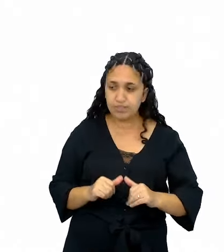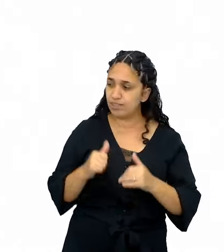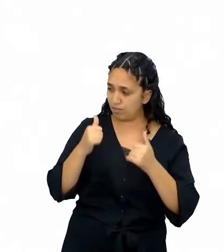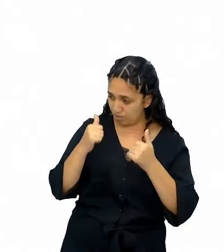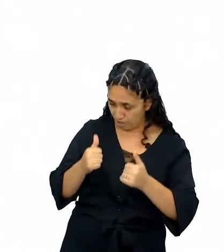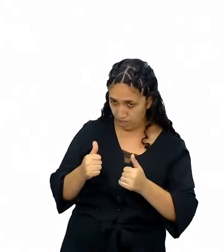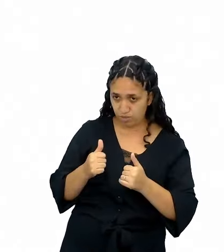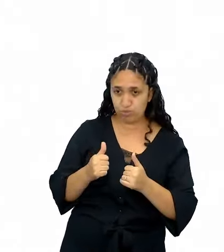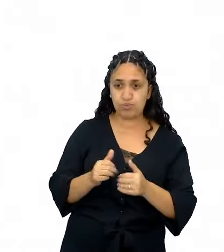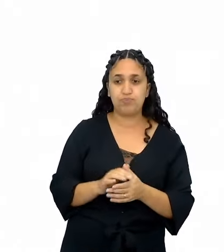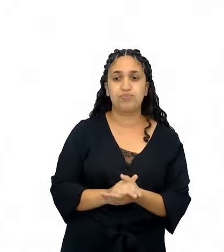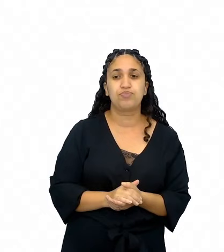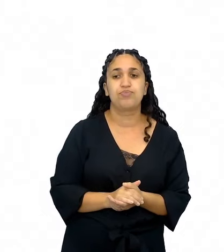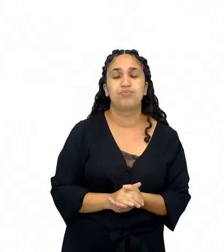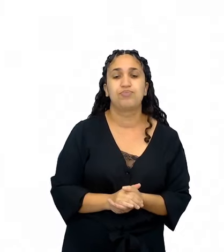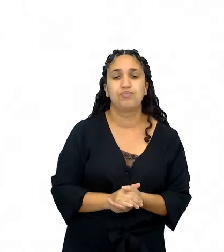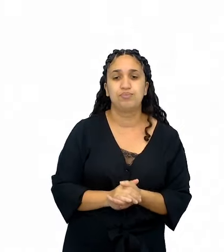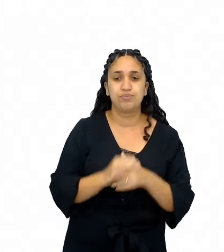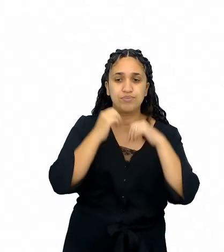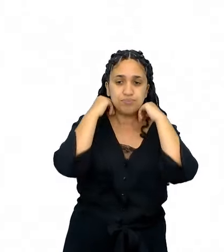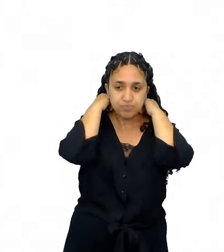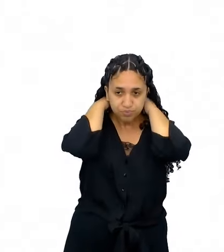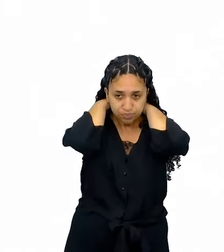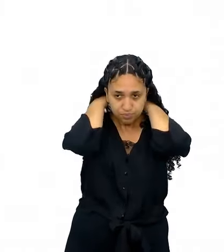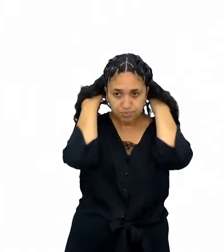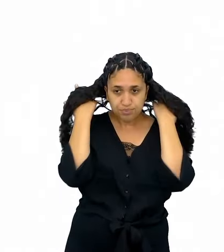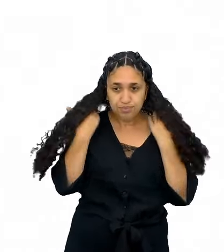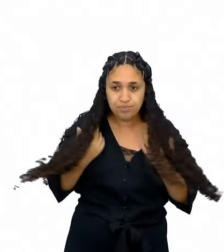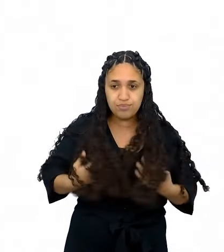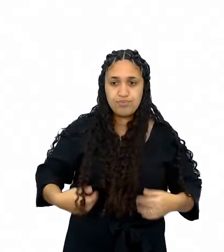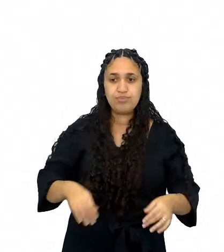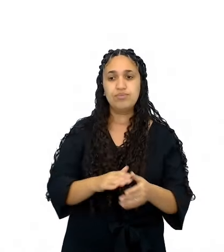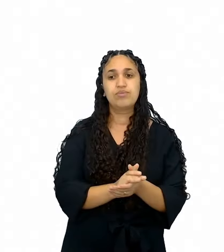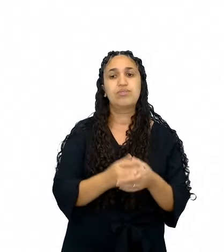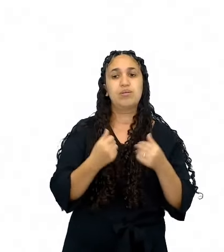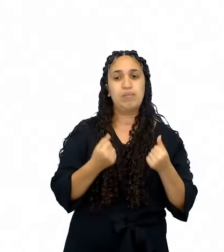vamos agora para o momento aí de reflexão, tá bem?